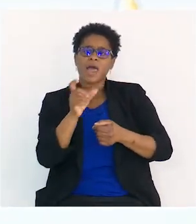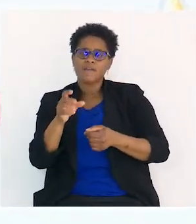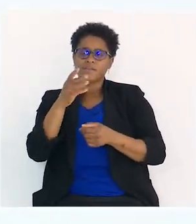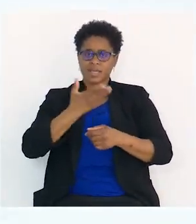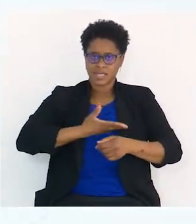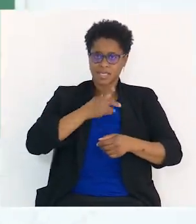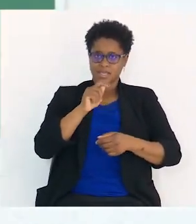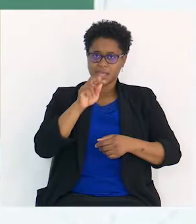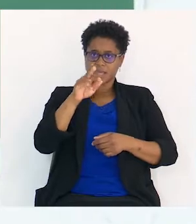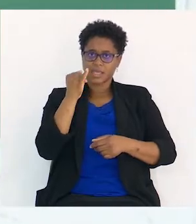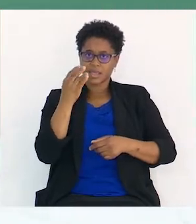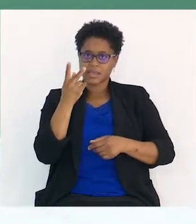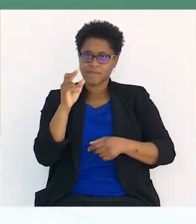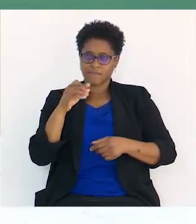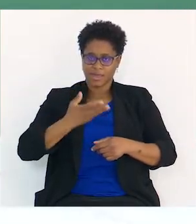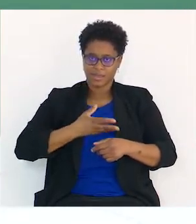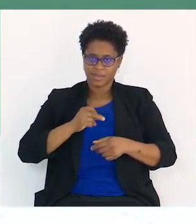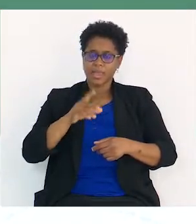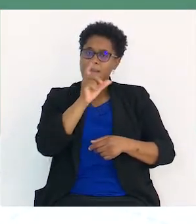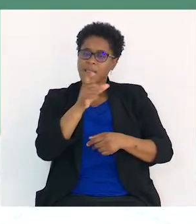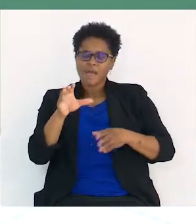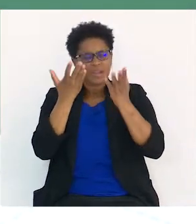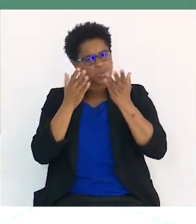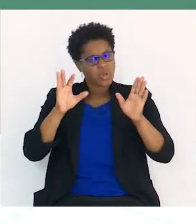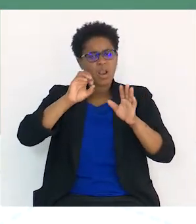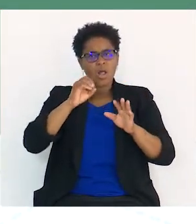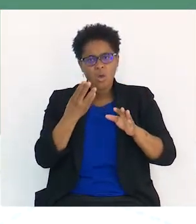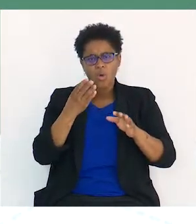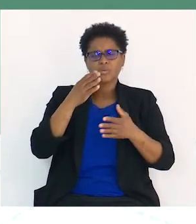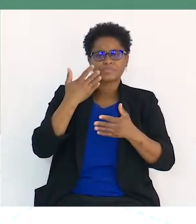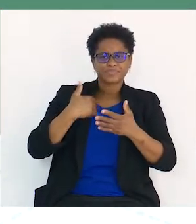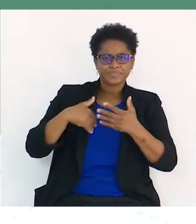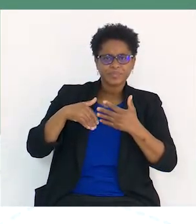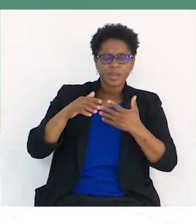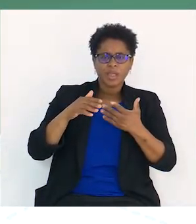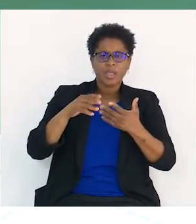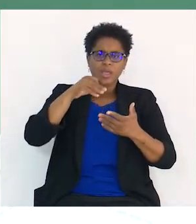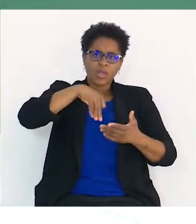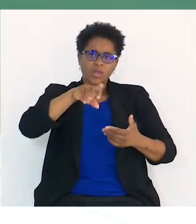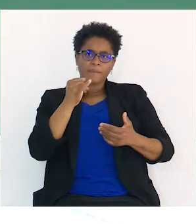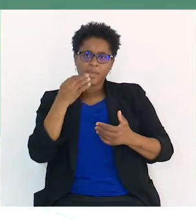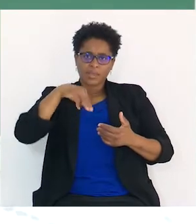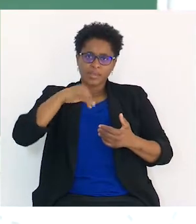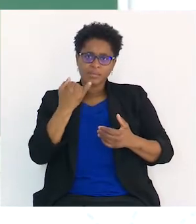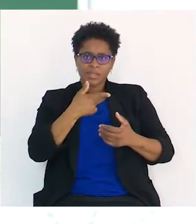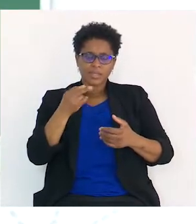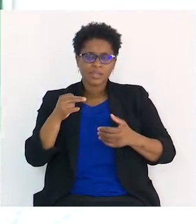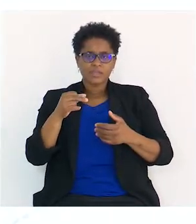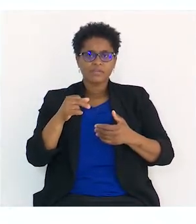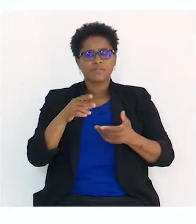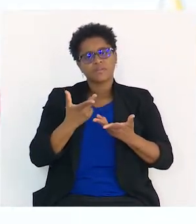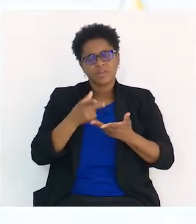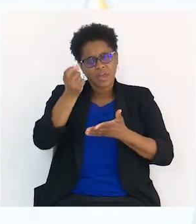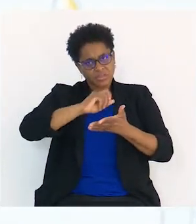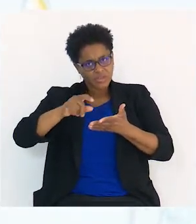à palavra primitiva ou à palavra natural, acrescentou-se essa partícula. Mais à frente, tu vais ver como é que se chama essa